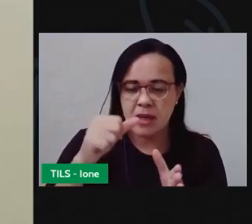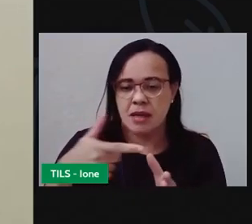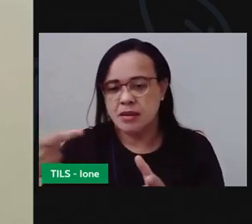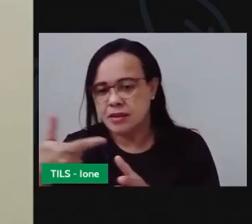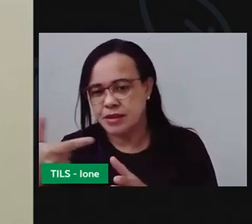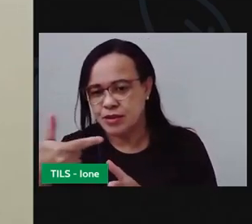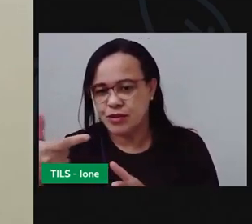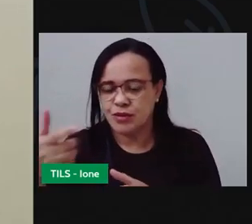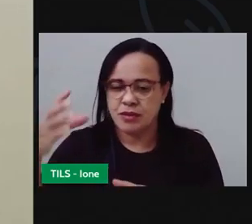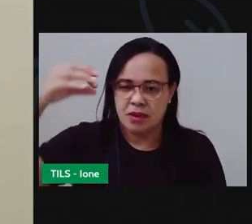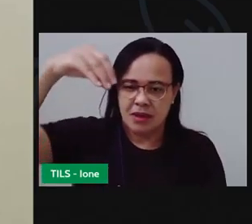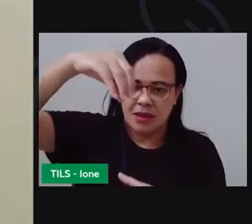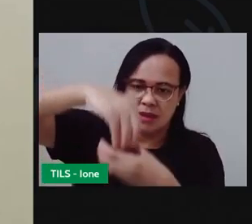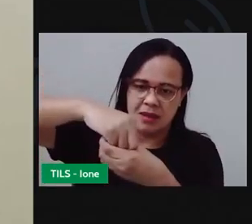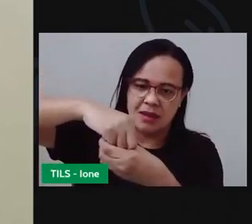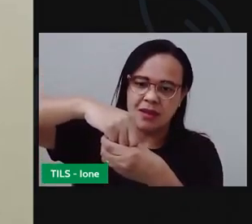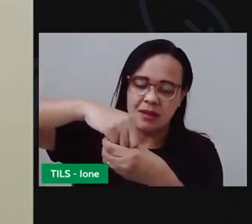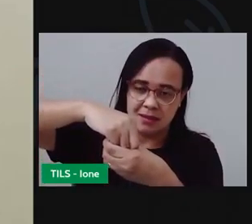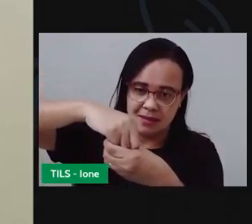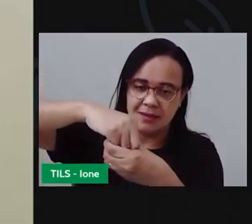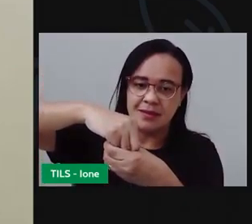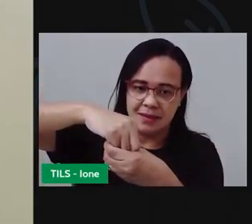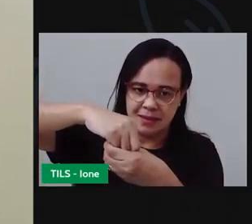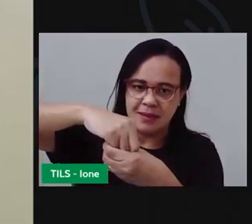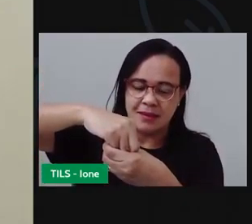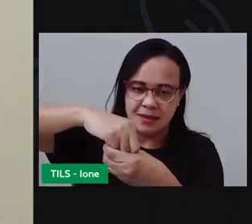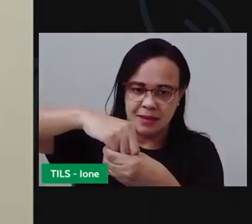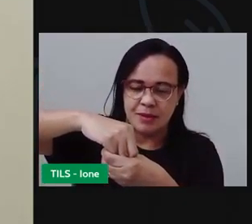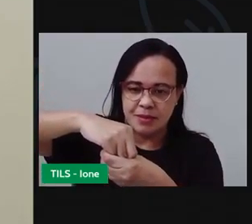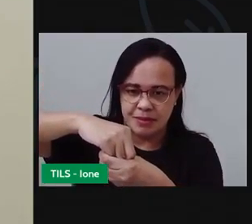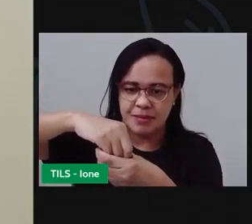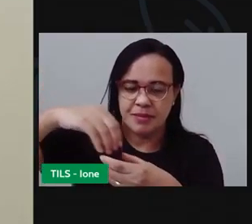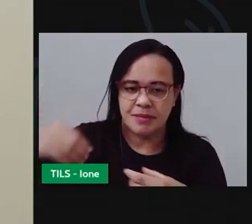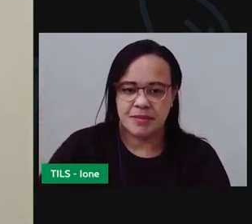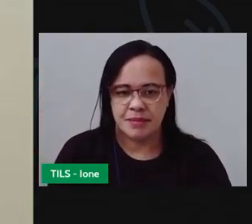vão encaixar. Tá vendo? Vai ficar assim.